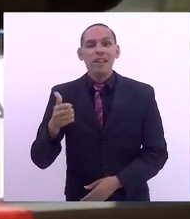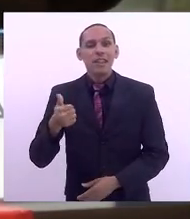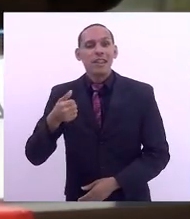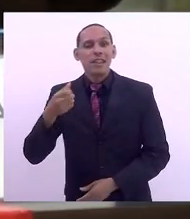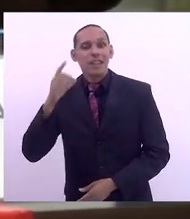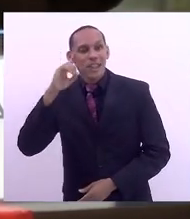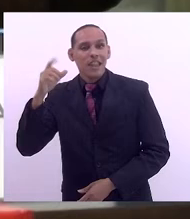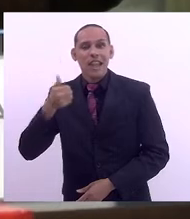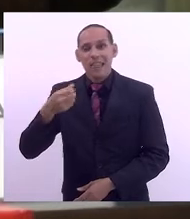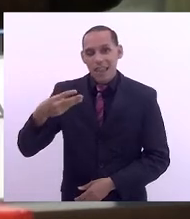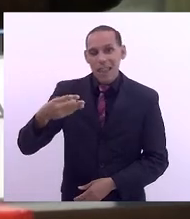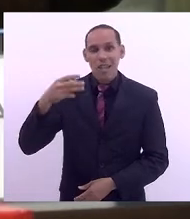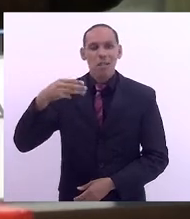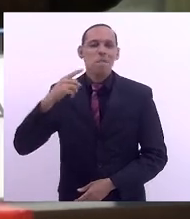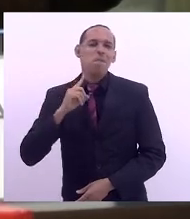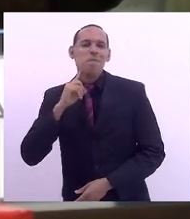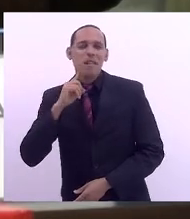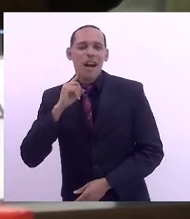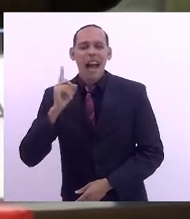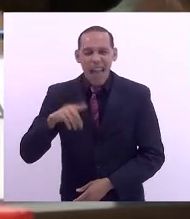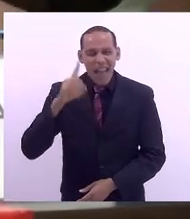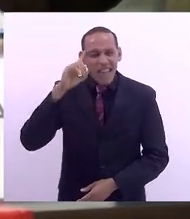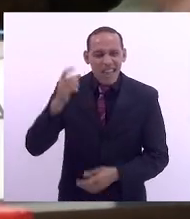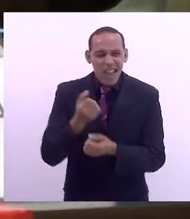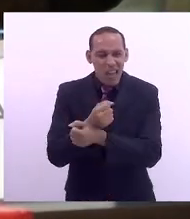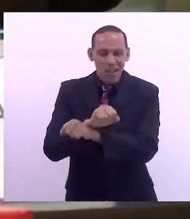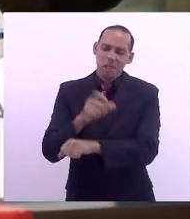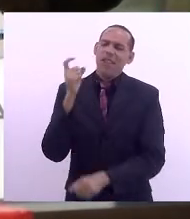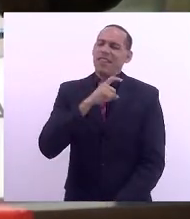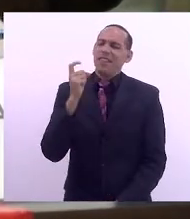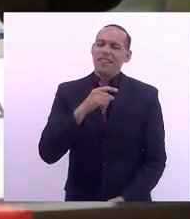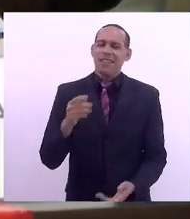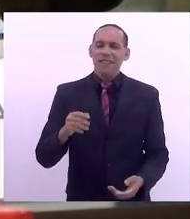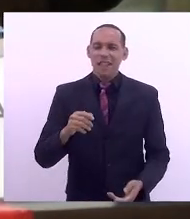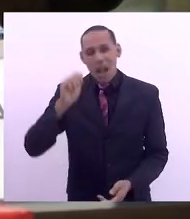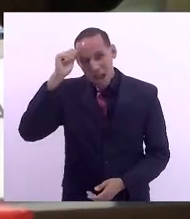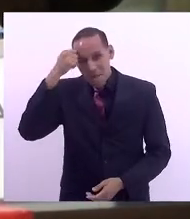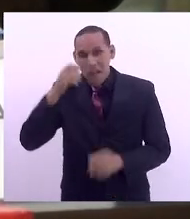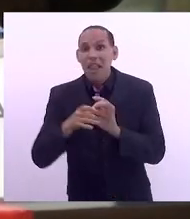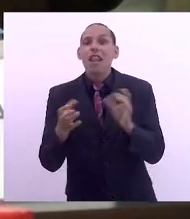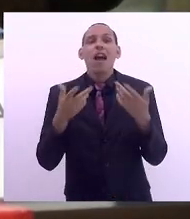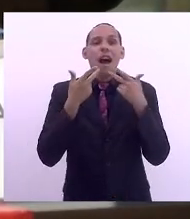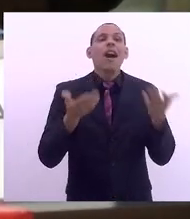era dia da abolição. Por favor, o preto que está livre, levanta a mão.